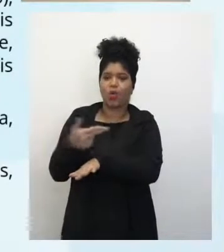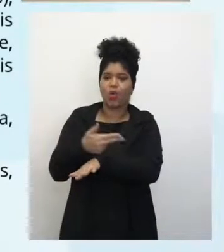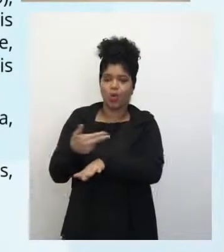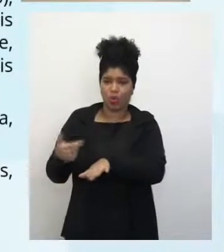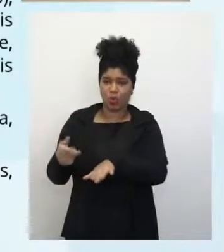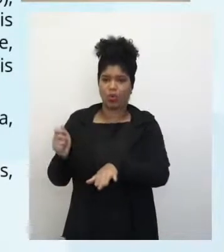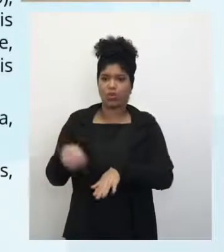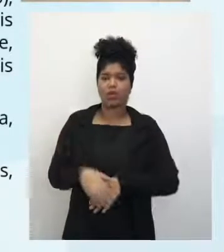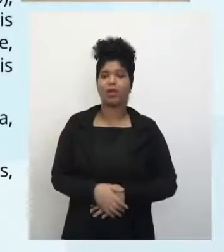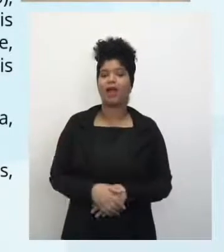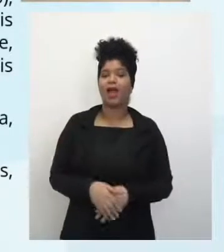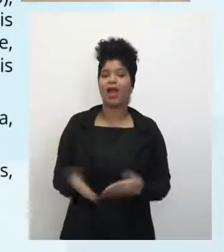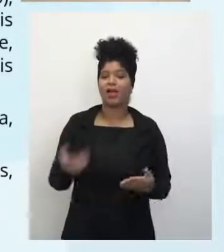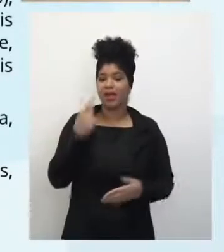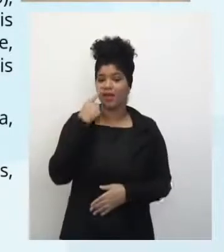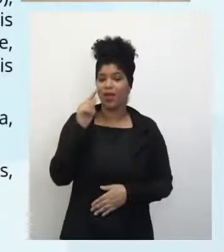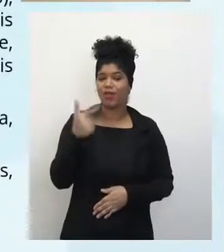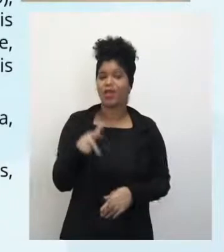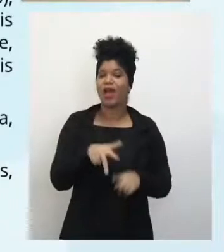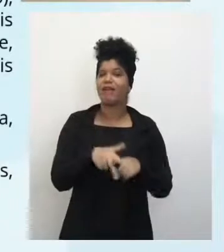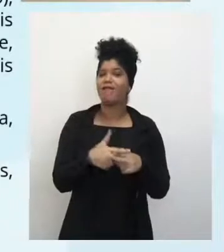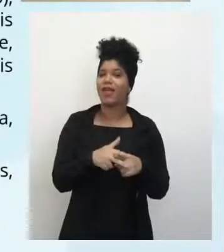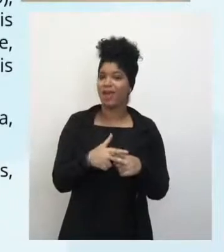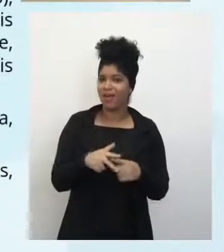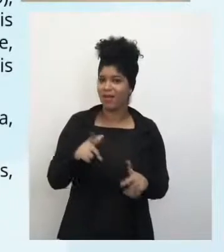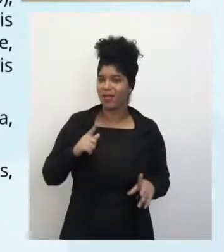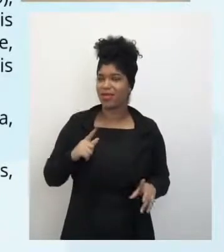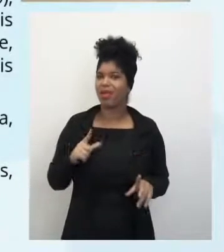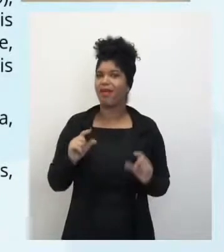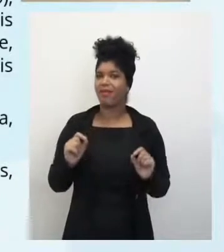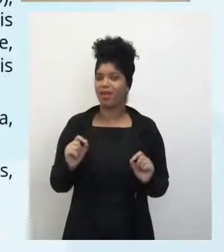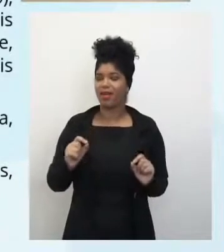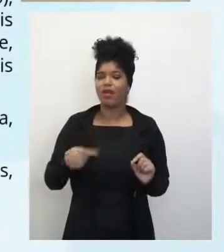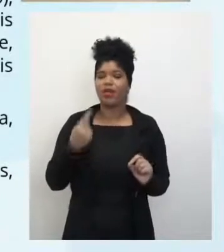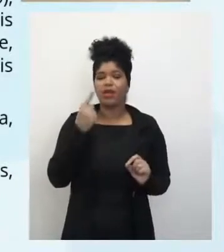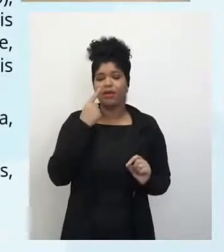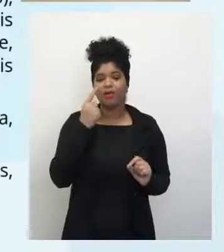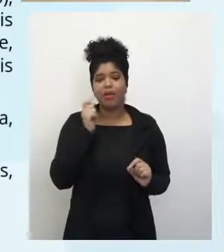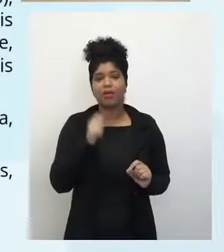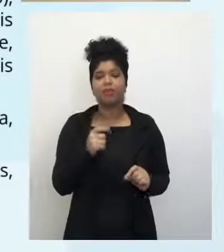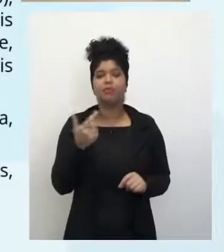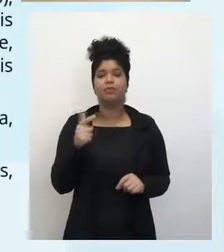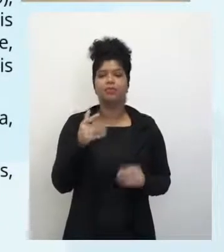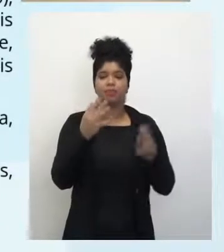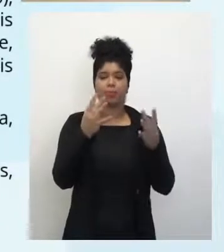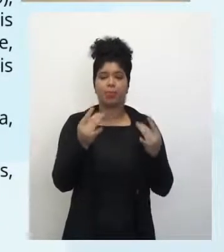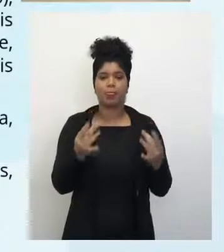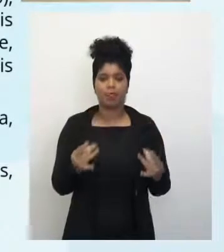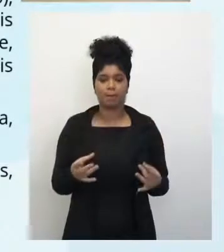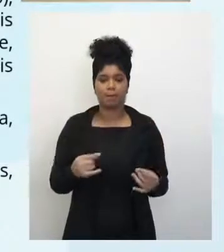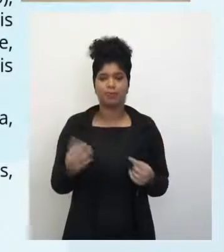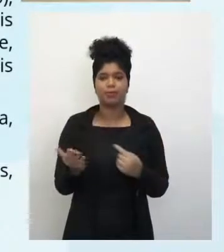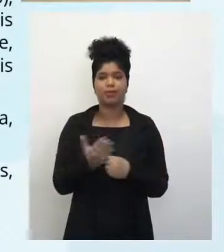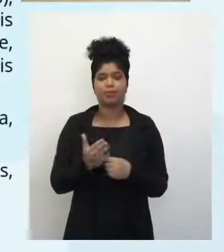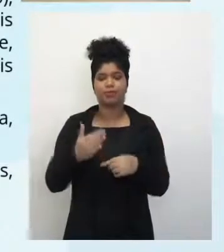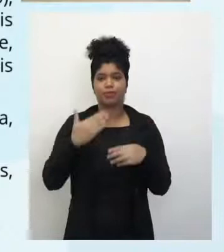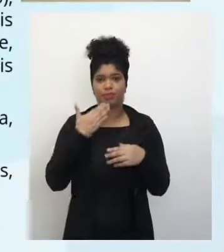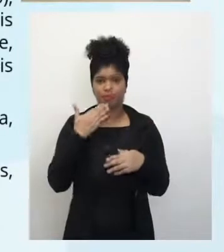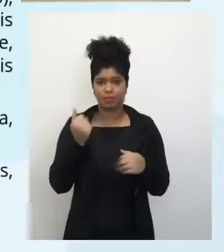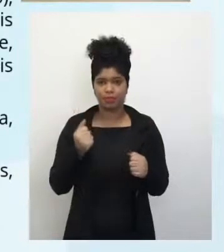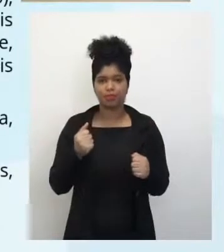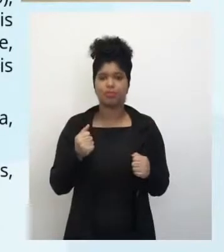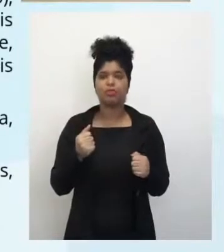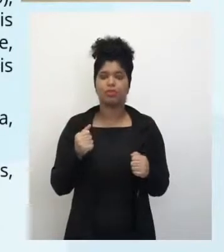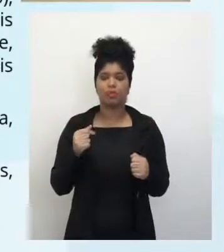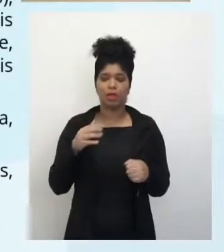E agora eu tenho as ferramentas, que é o quê? São aquelas, né, ferramentas ou aqueles elementos que vão me ajudar a compor a